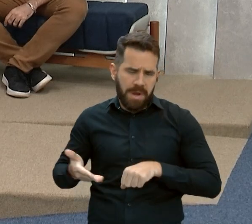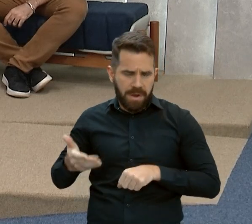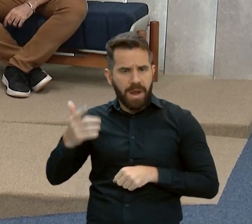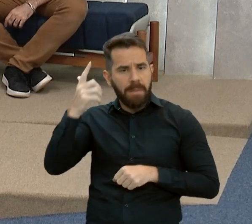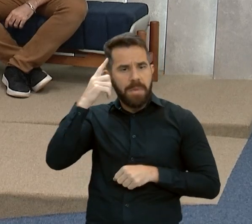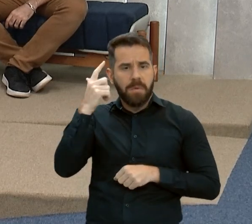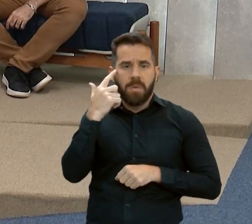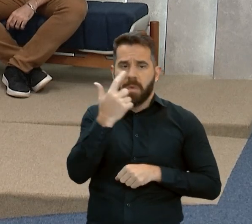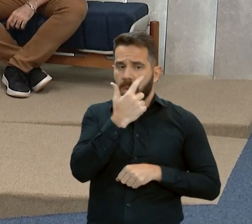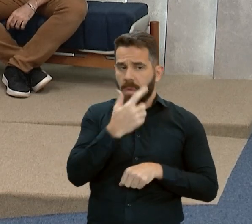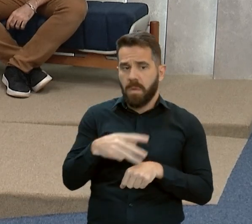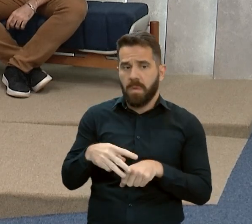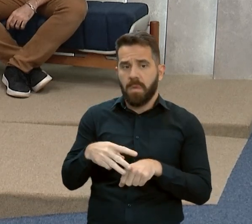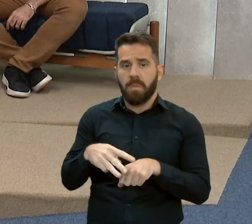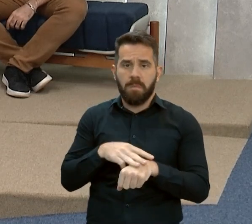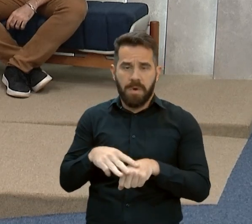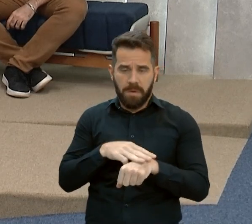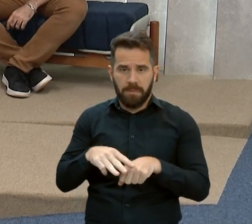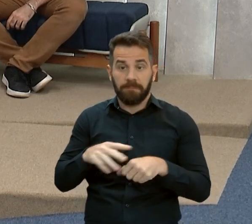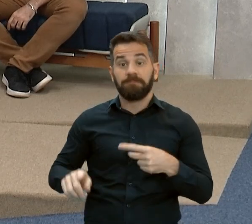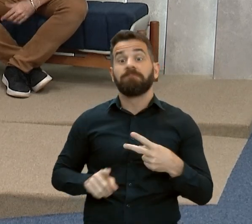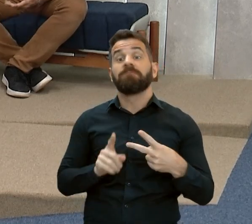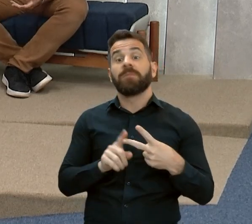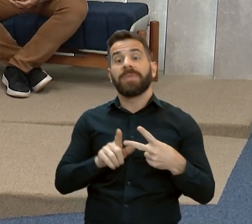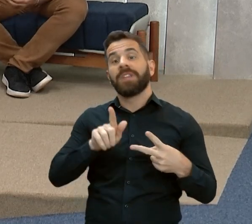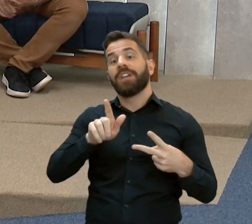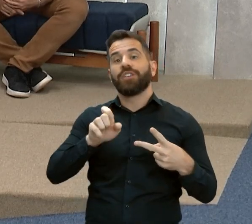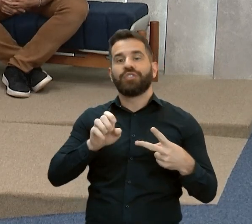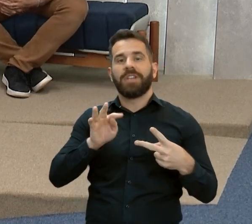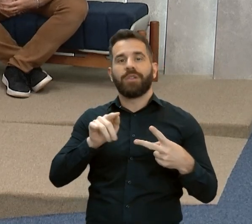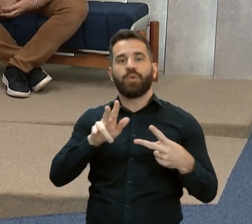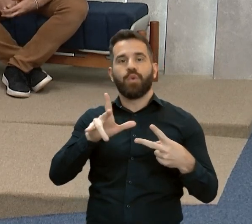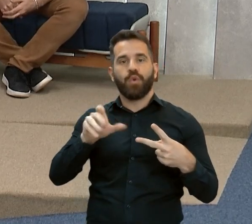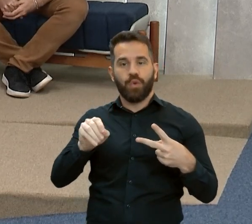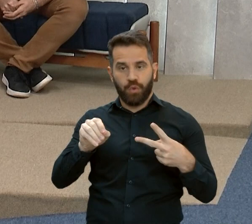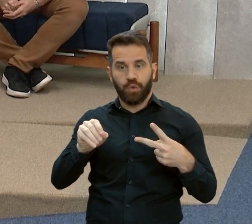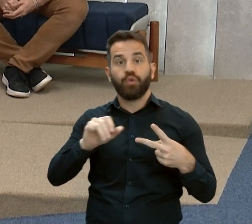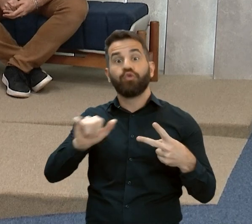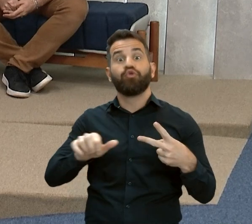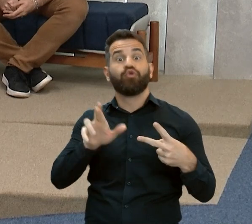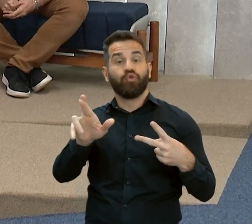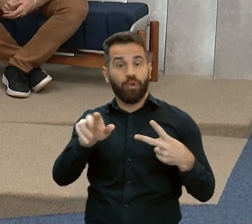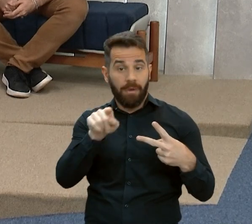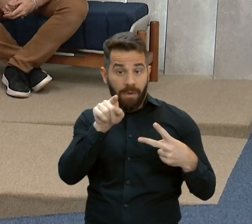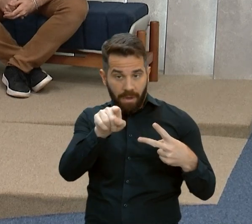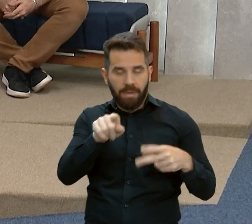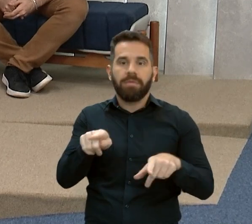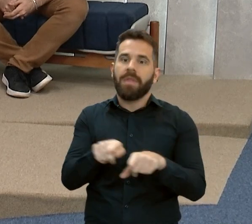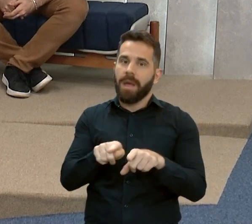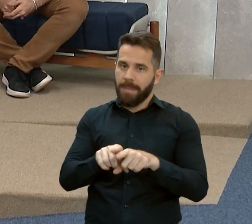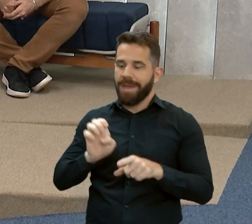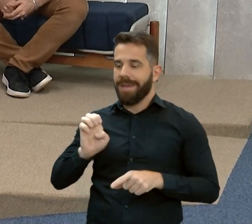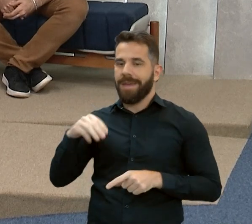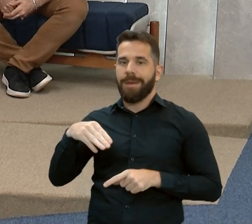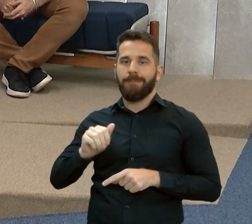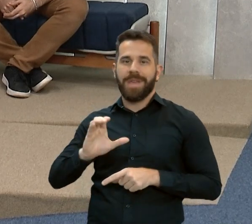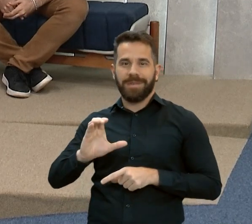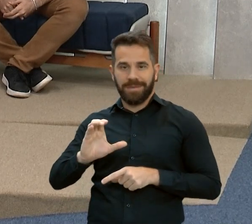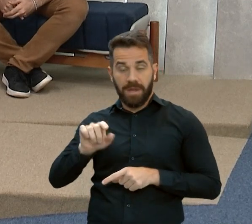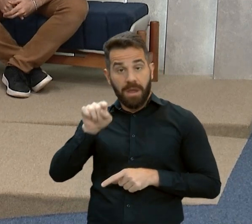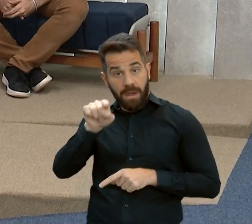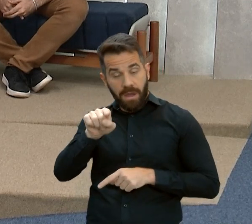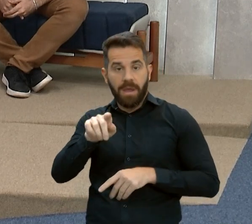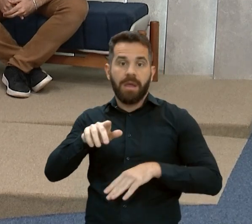o professor Getúlio Júnior, ele que também é da Escola de Engenharia Elétrica Mecânica e de Computação da UFG, que também